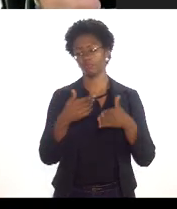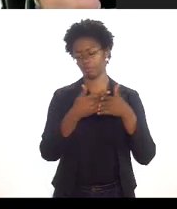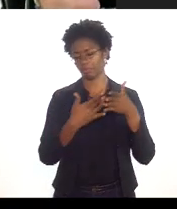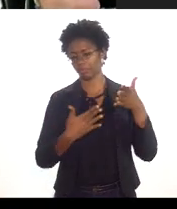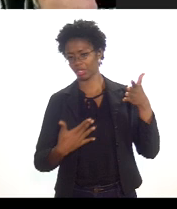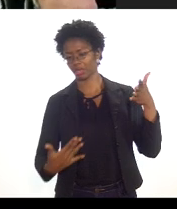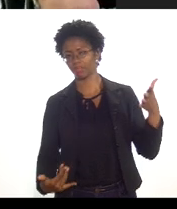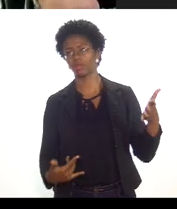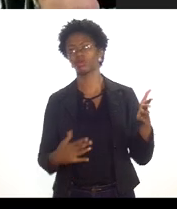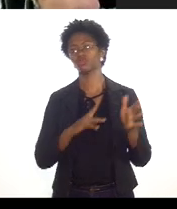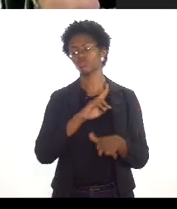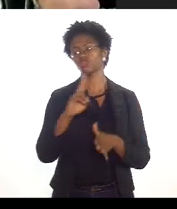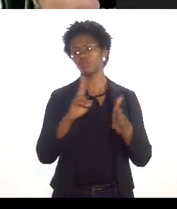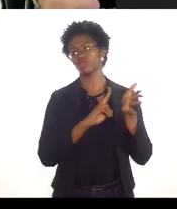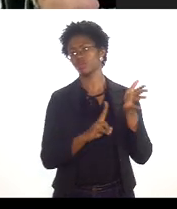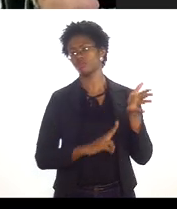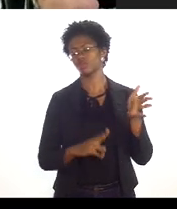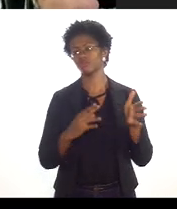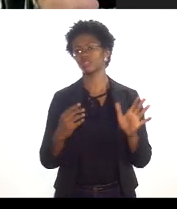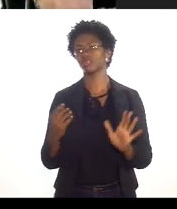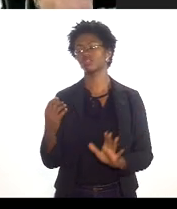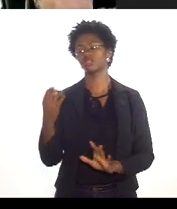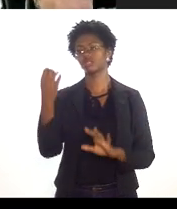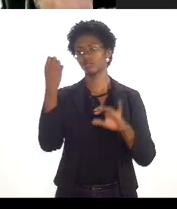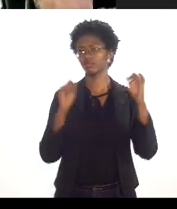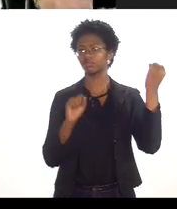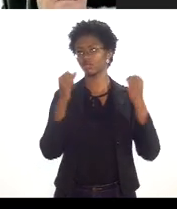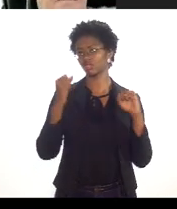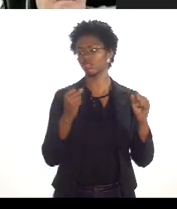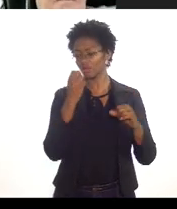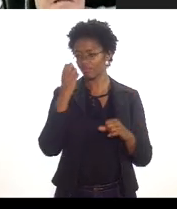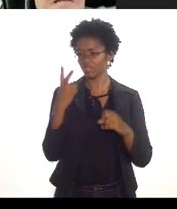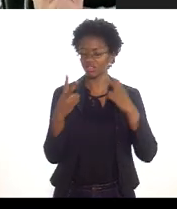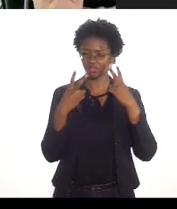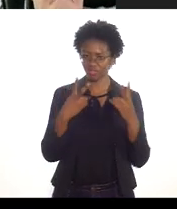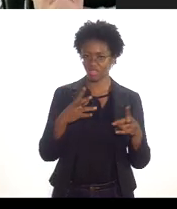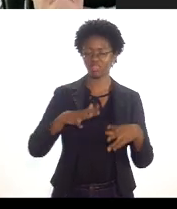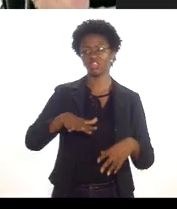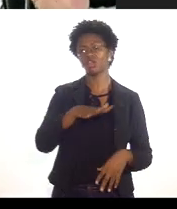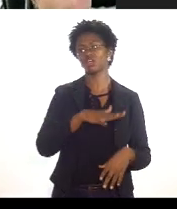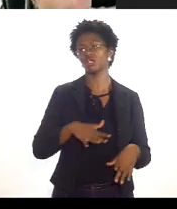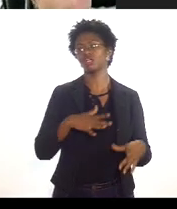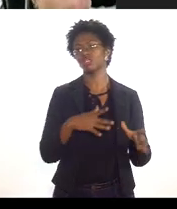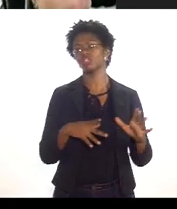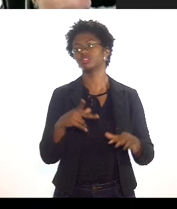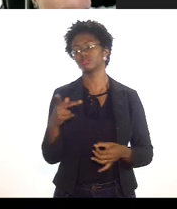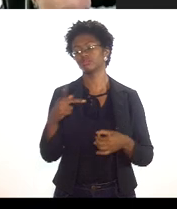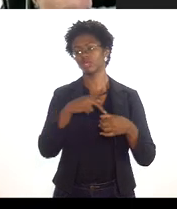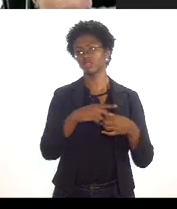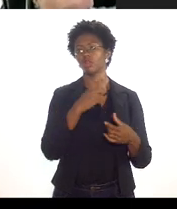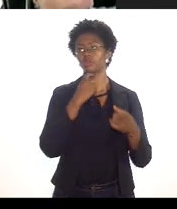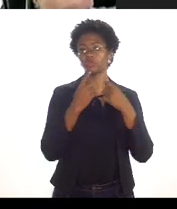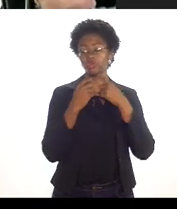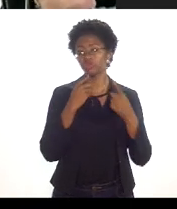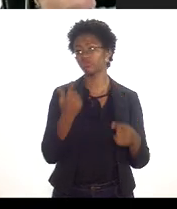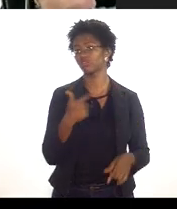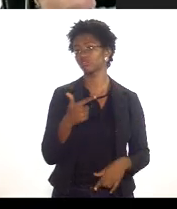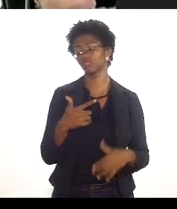as empresas definindo o que era campo de petróleo, para que não restasse nenhuma dúvida. De lá para cá, de